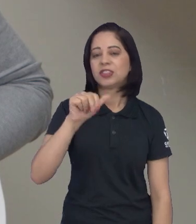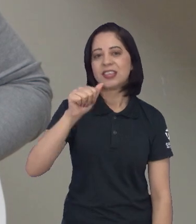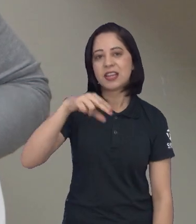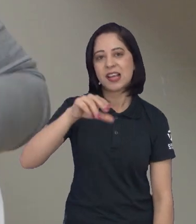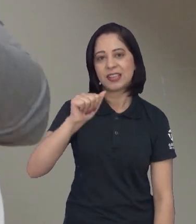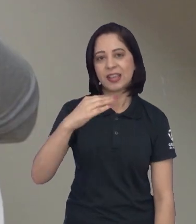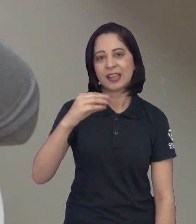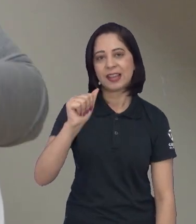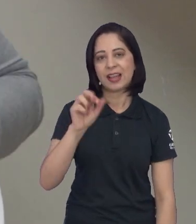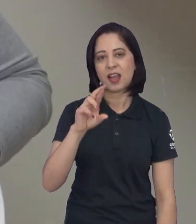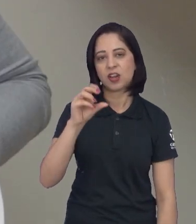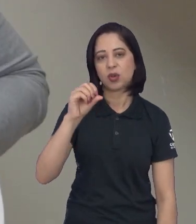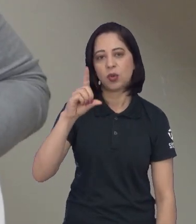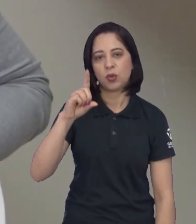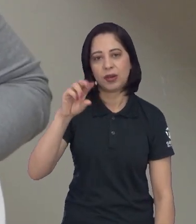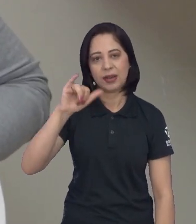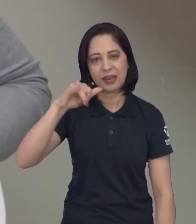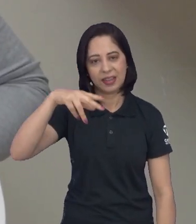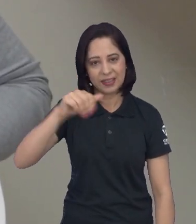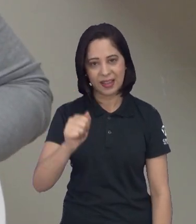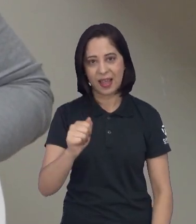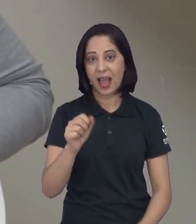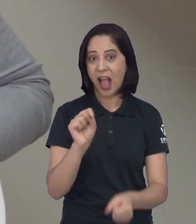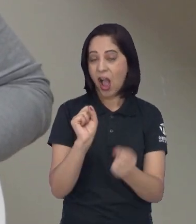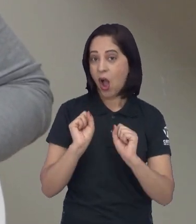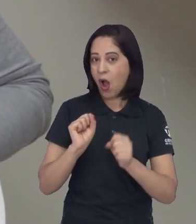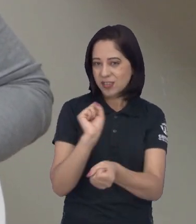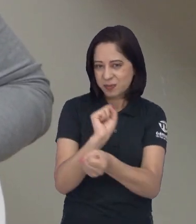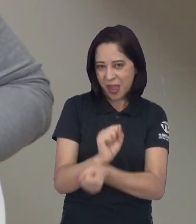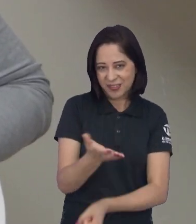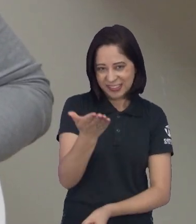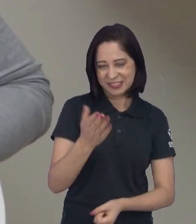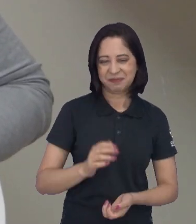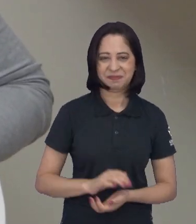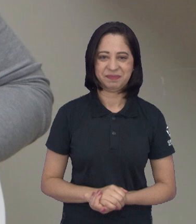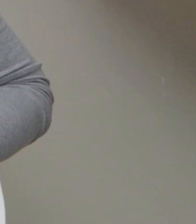Oliveira fica aí que nós voltamos já já